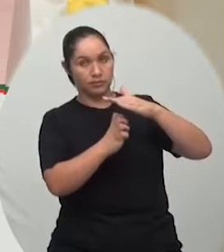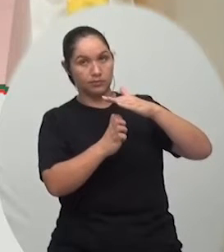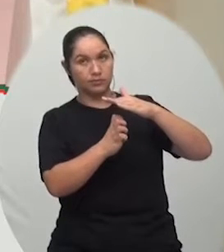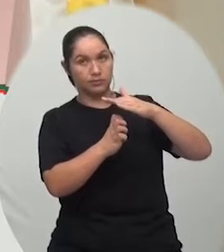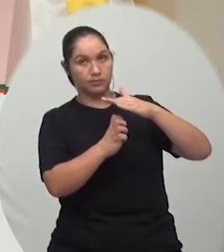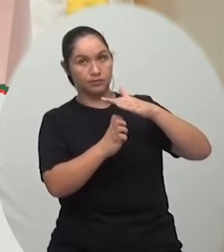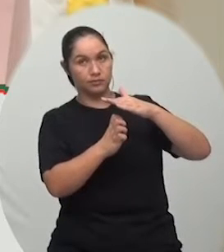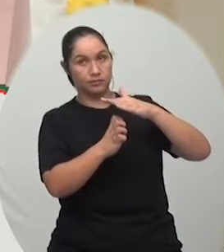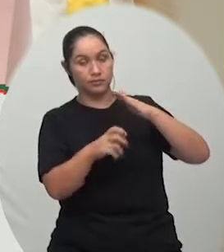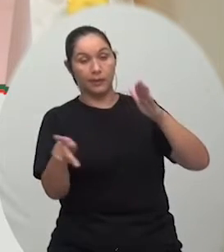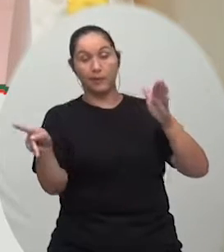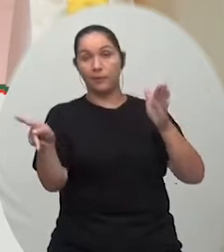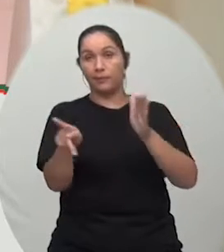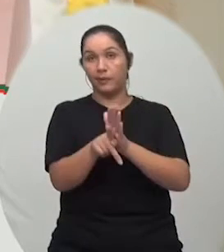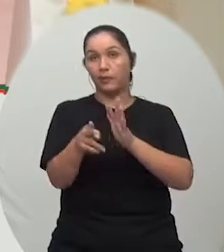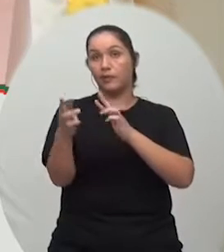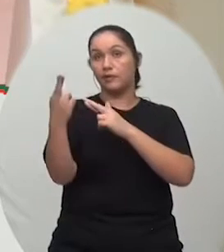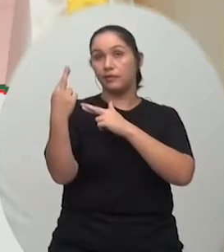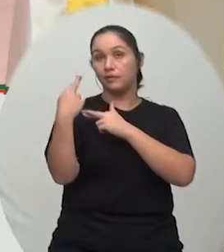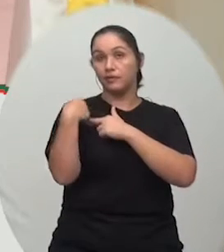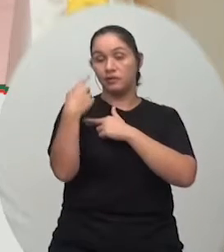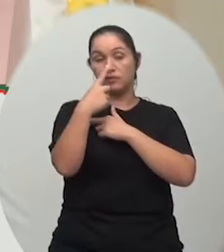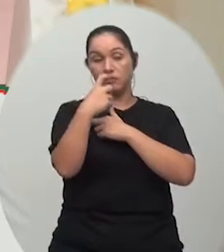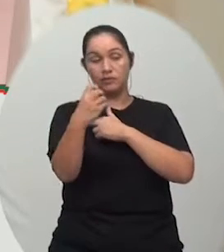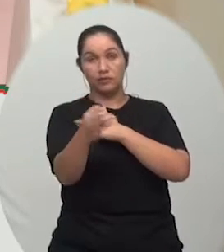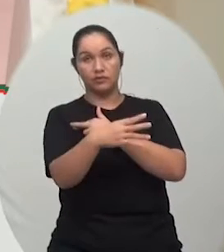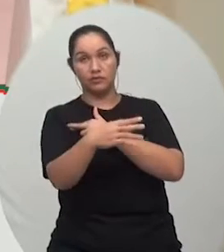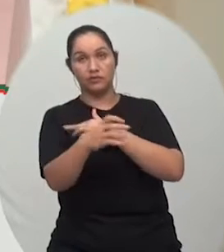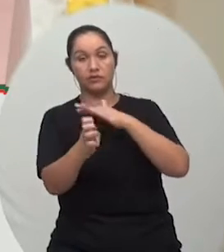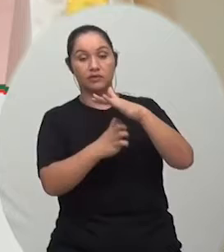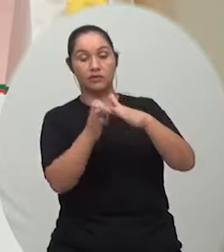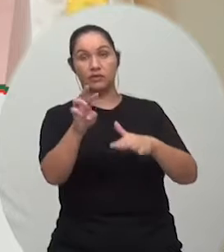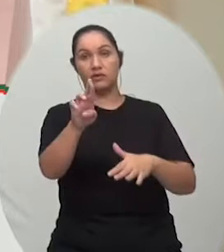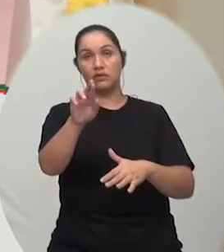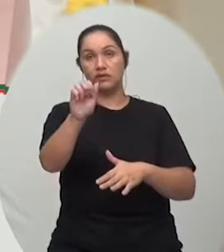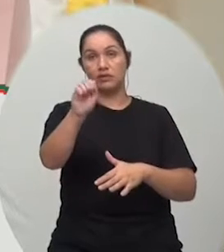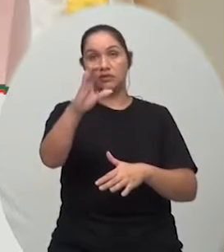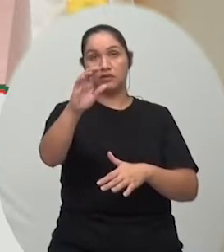terceirizada. A empresa Hackley faz a coleta dos lixos.